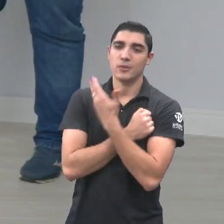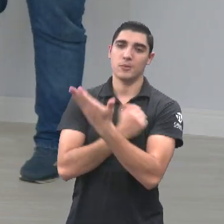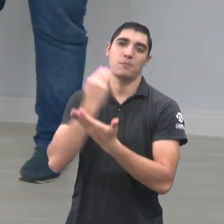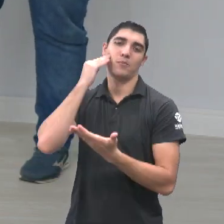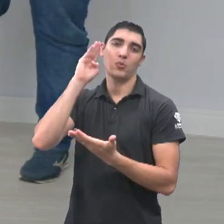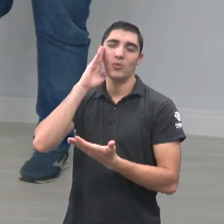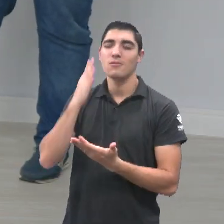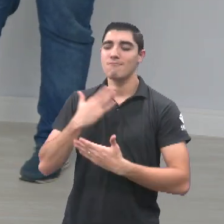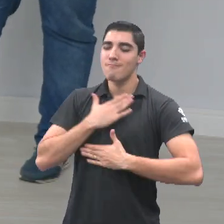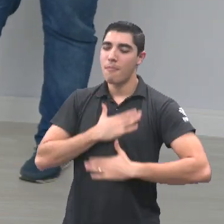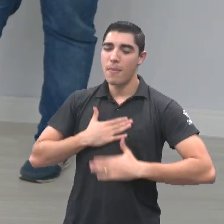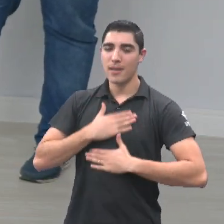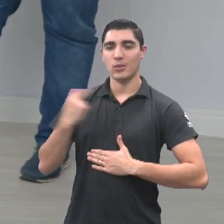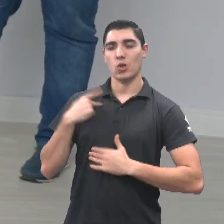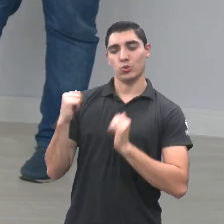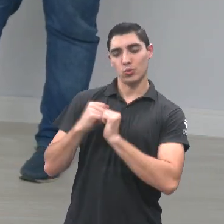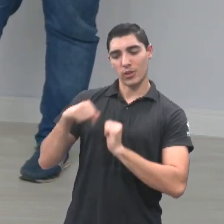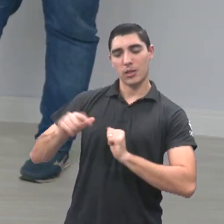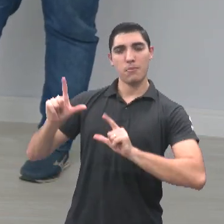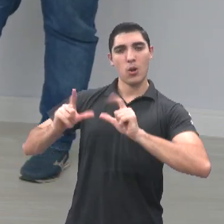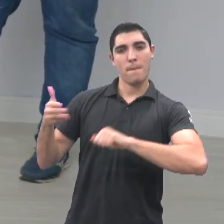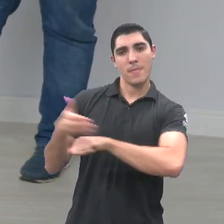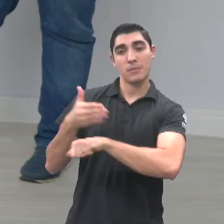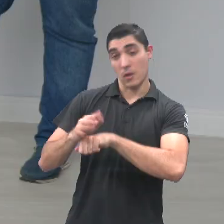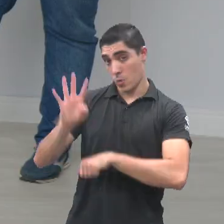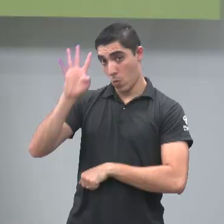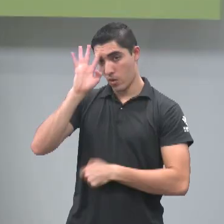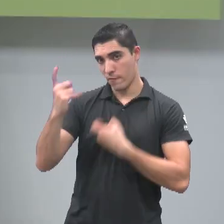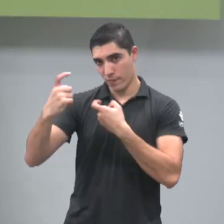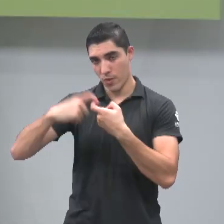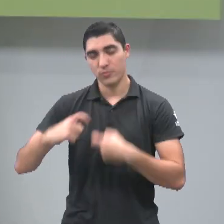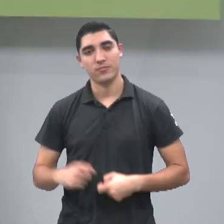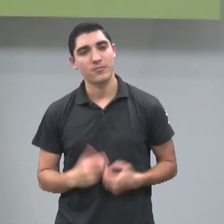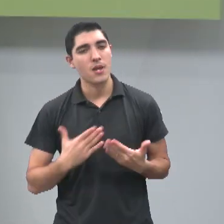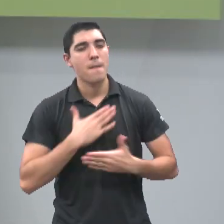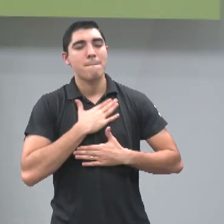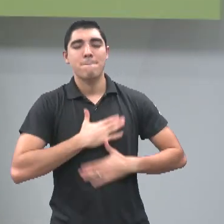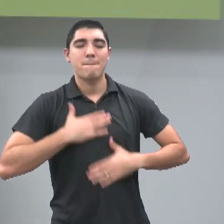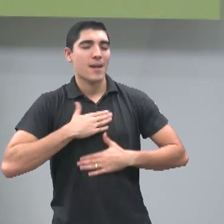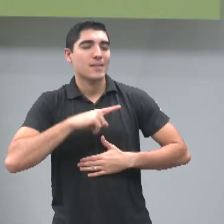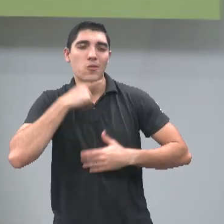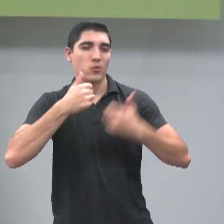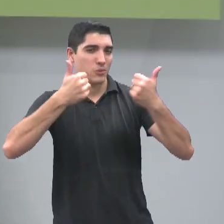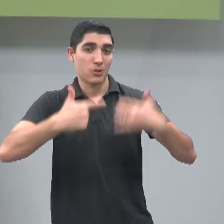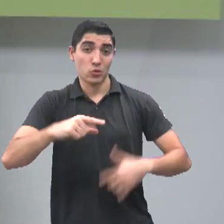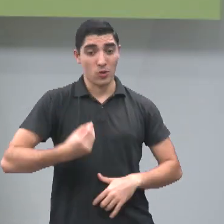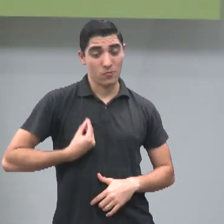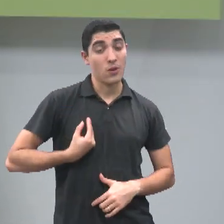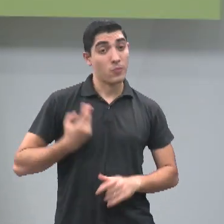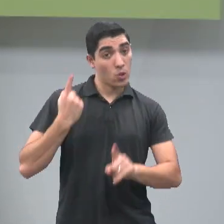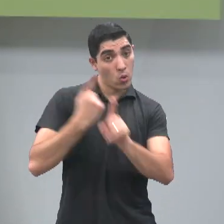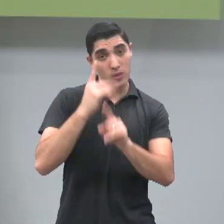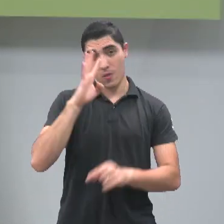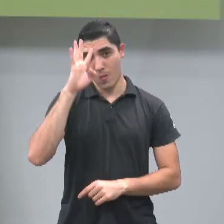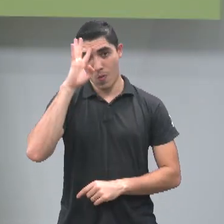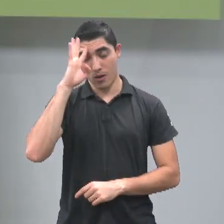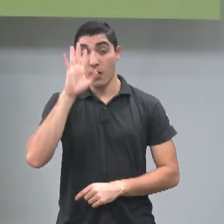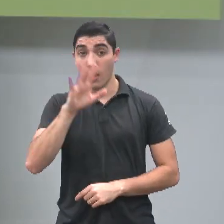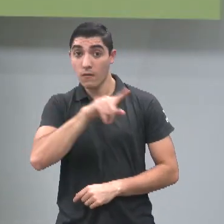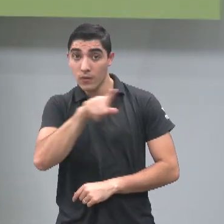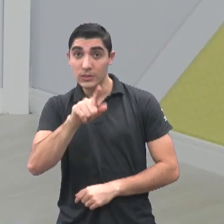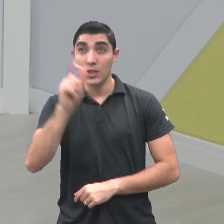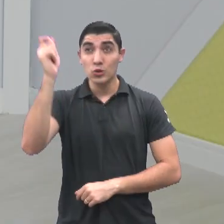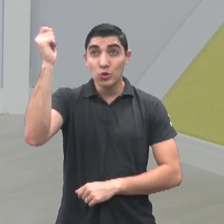prazer tê-lo aqui no nosso Hora do Esporte. Quarta-feira a gente tá de volta. Foi um prazer inenarrável. Até quarta-feira. Lembre-se, use filtro